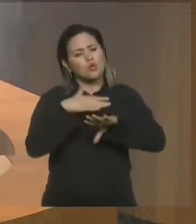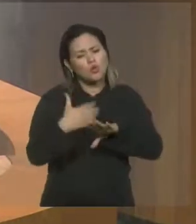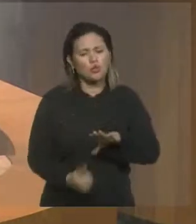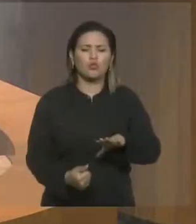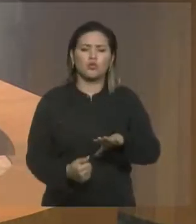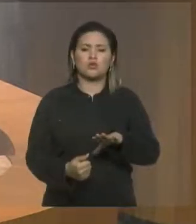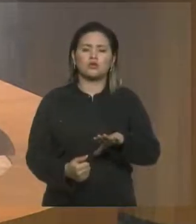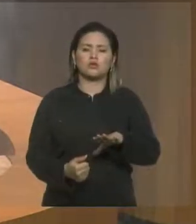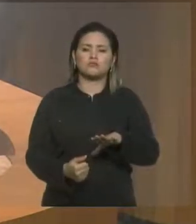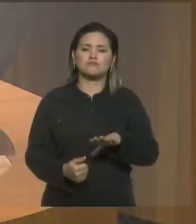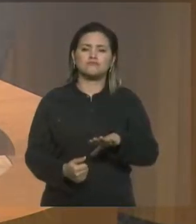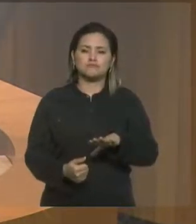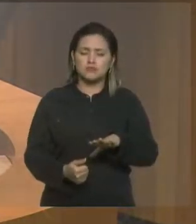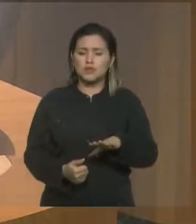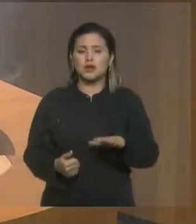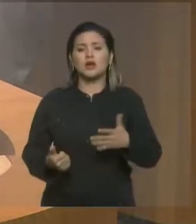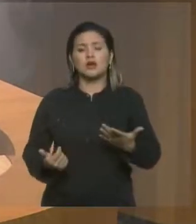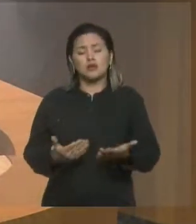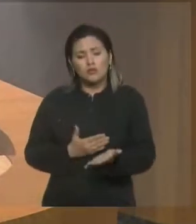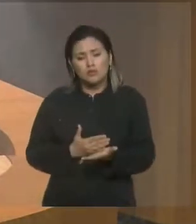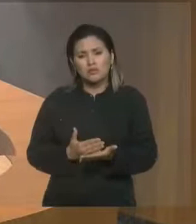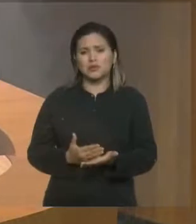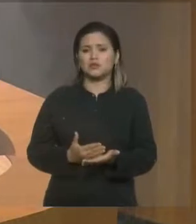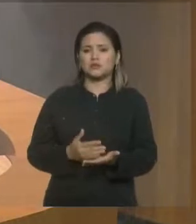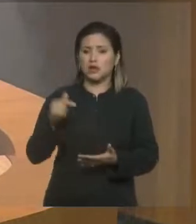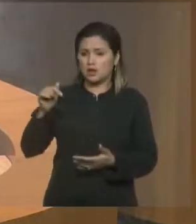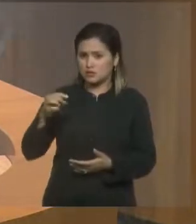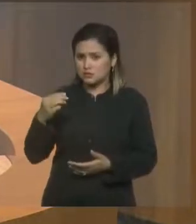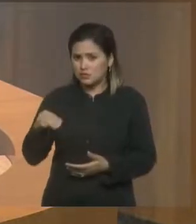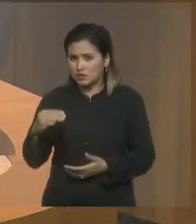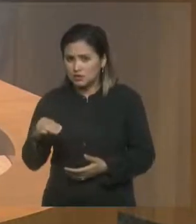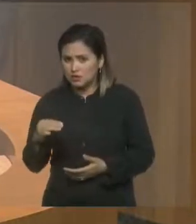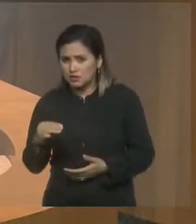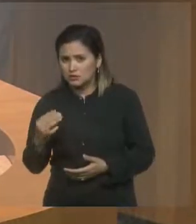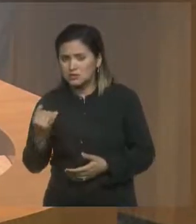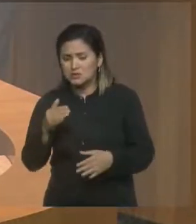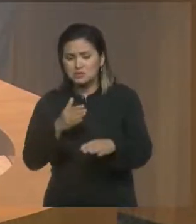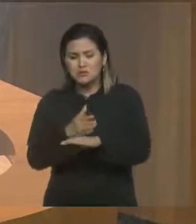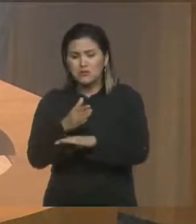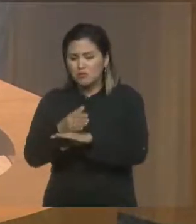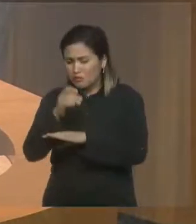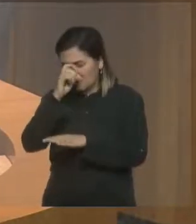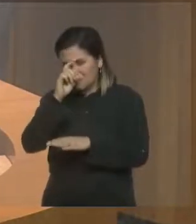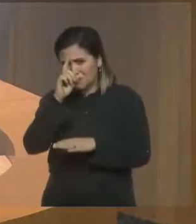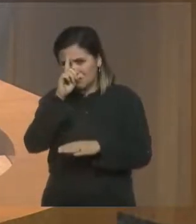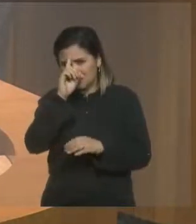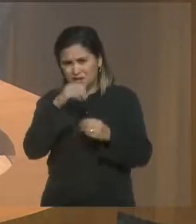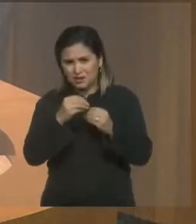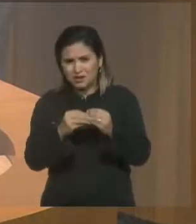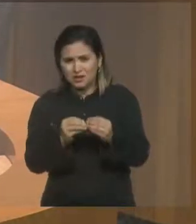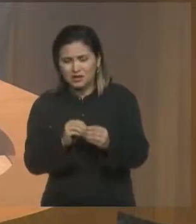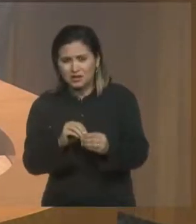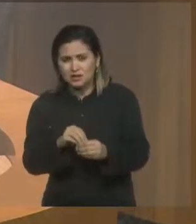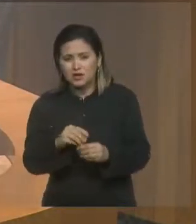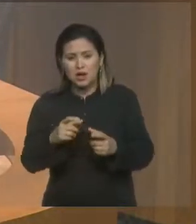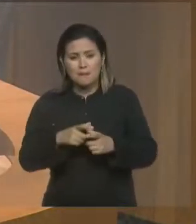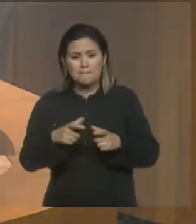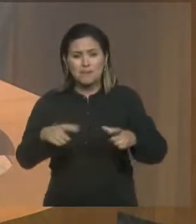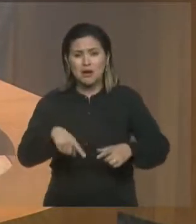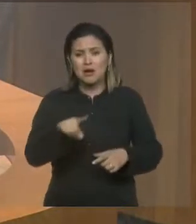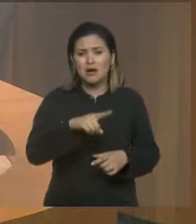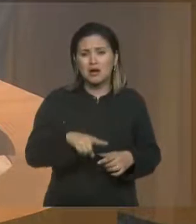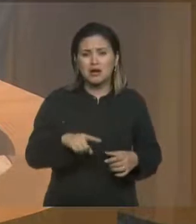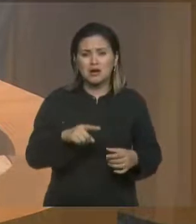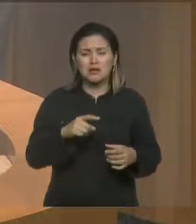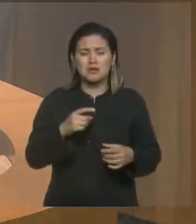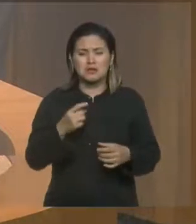for numa enfermaria de qualquer hospital oncológico no estado, você vai pegar pacientes, a maioria, estágio 3, estágio 4, quando a